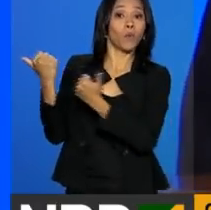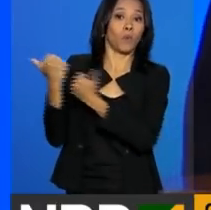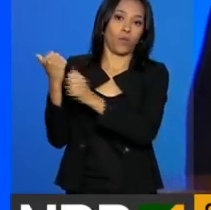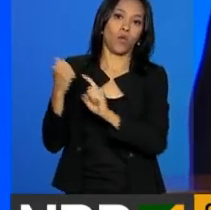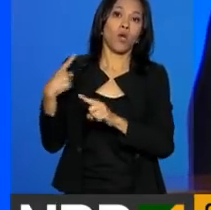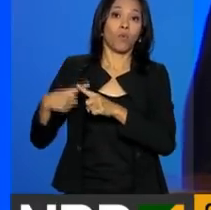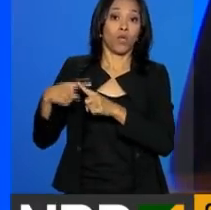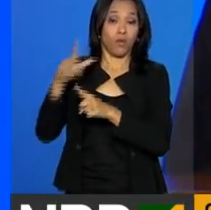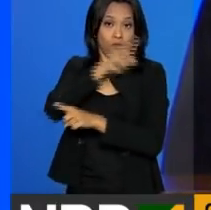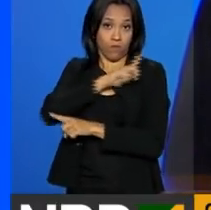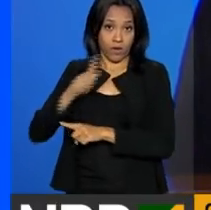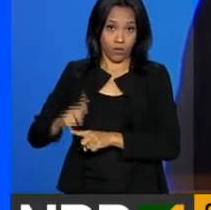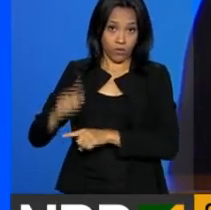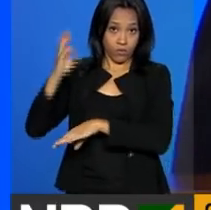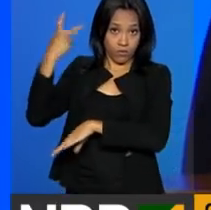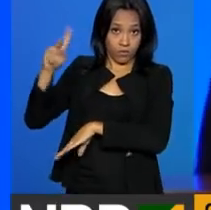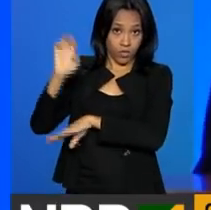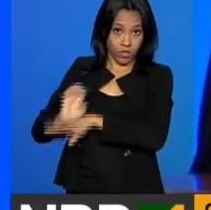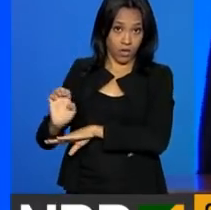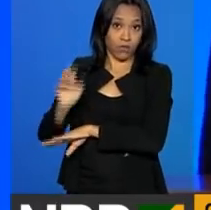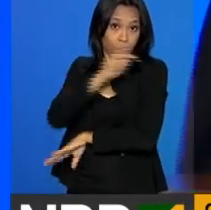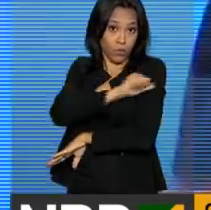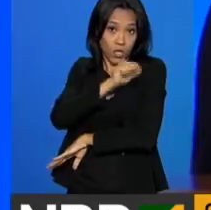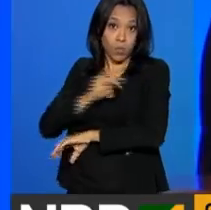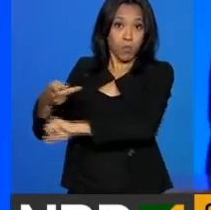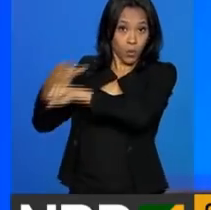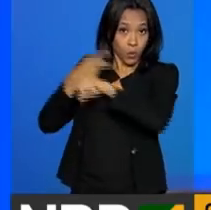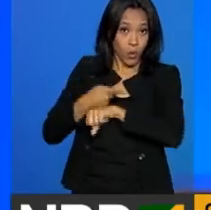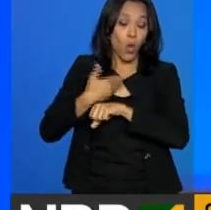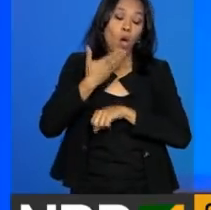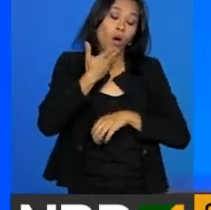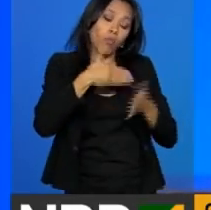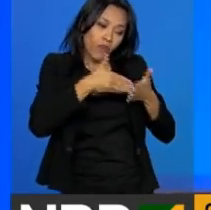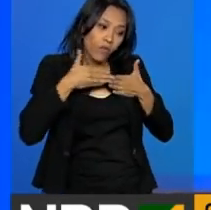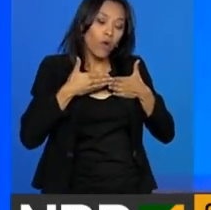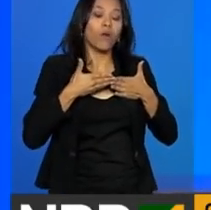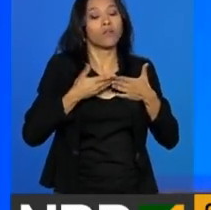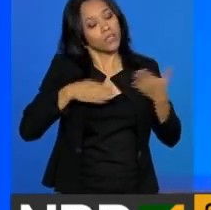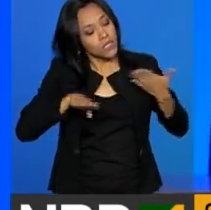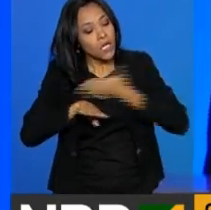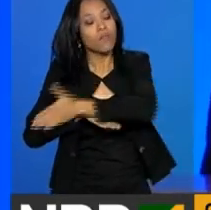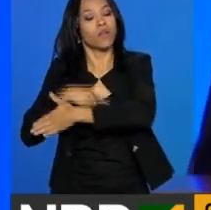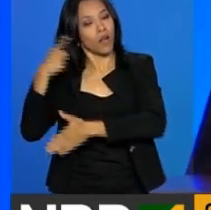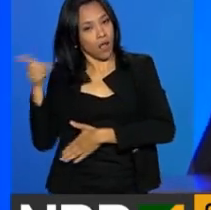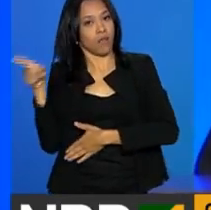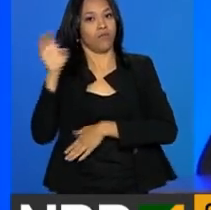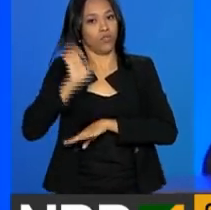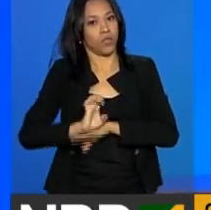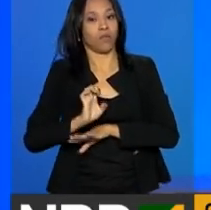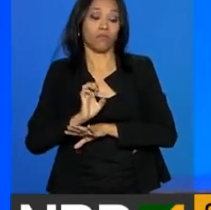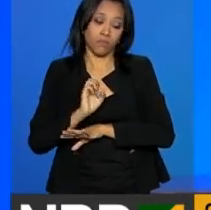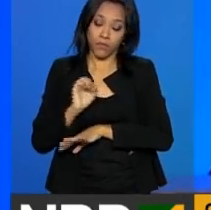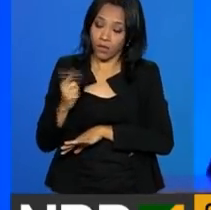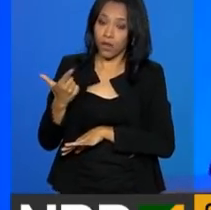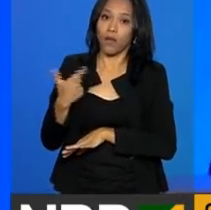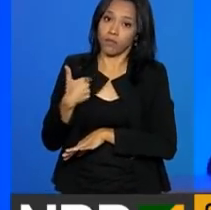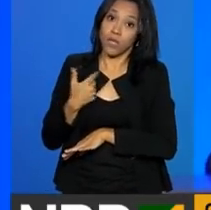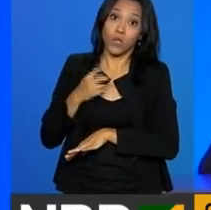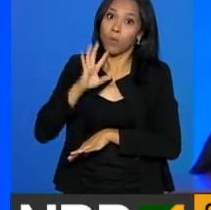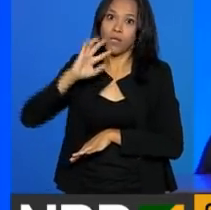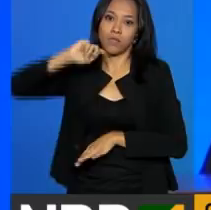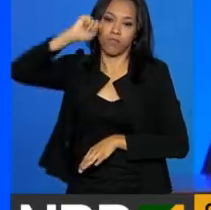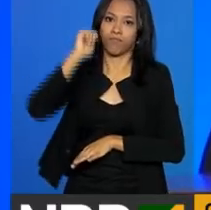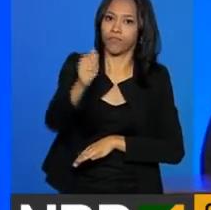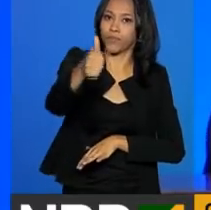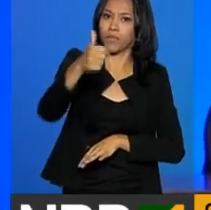venha me diz por favor faça uma intervenção na área de segurança e lá estão claro que o resultado não é de um dia para o outro